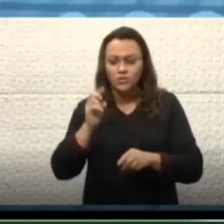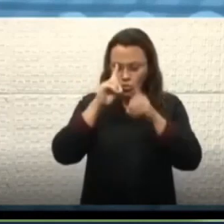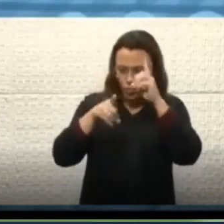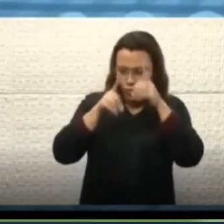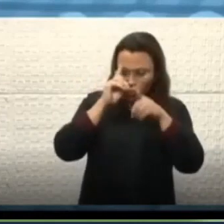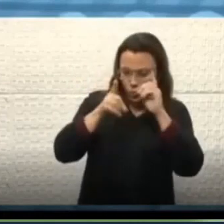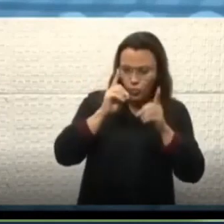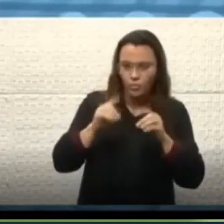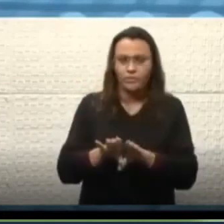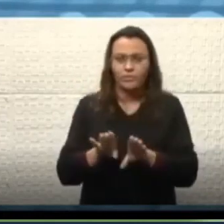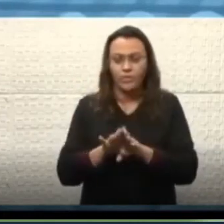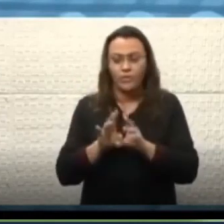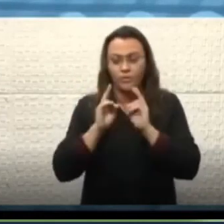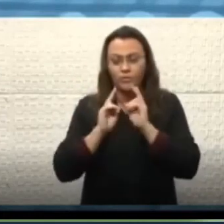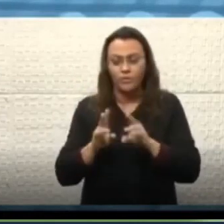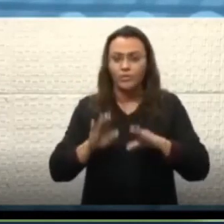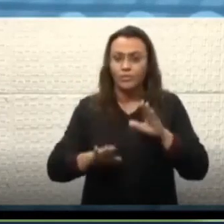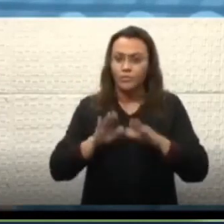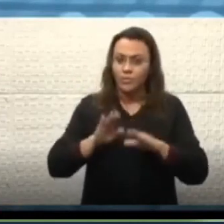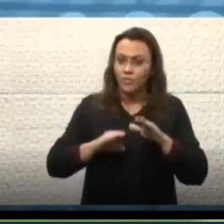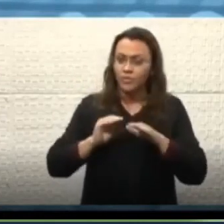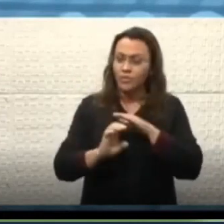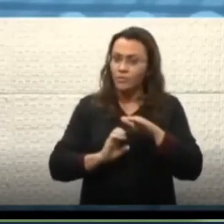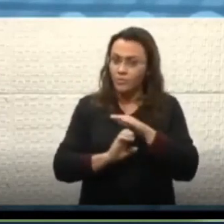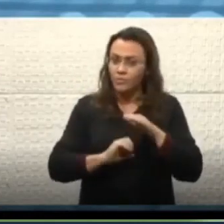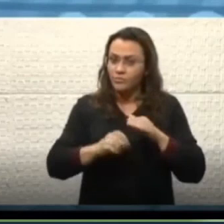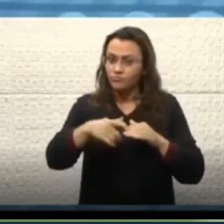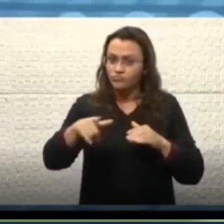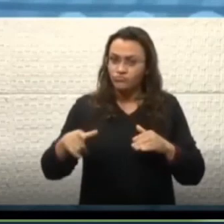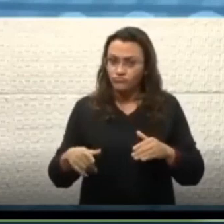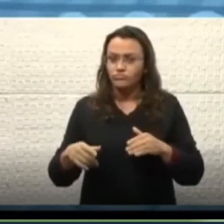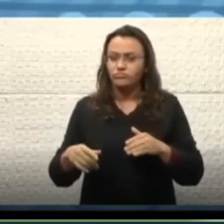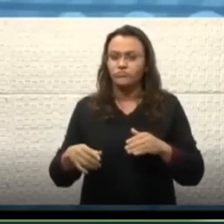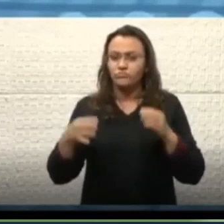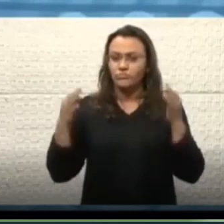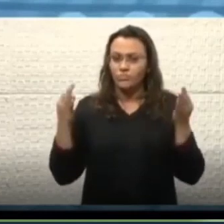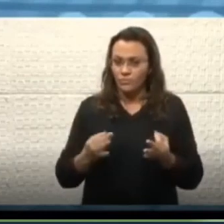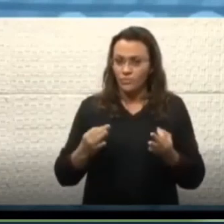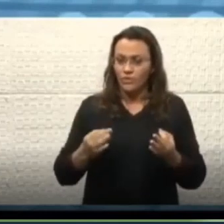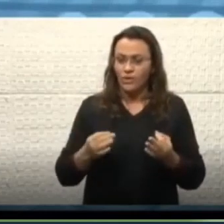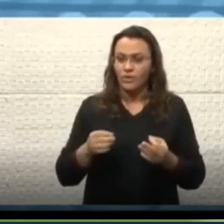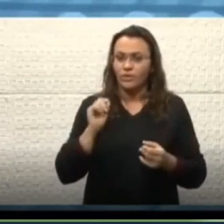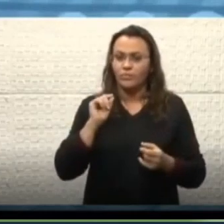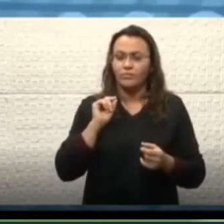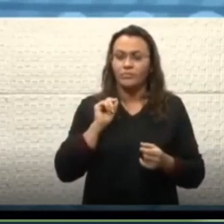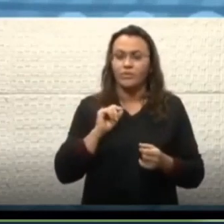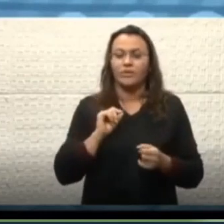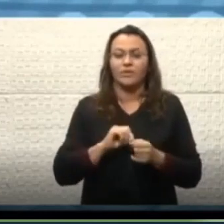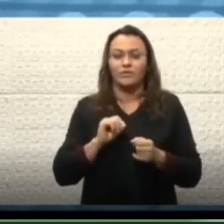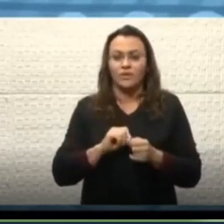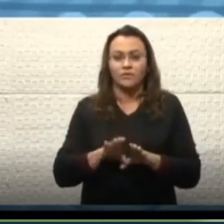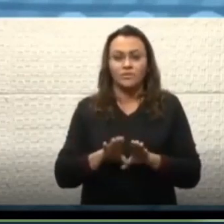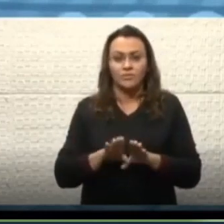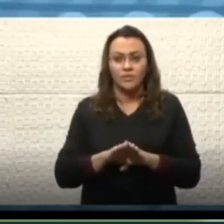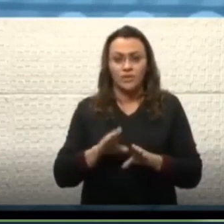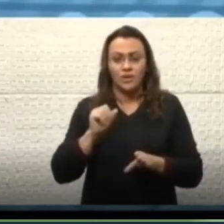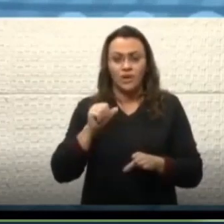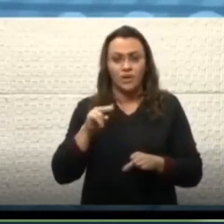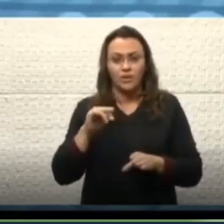autuar determinadas situações onde a empresa não está regularizada. É claro que quem vai fazer esse processo de